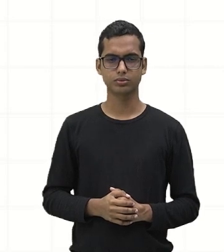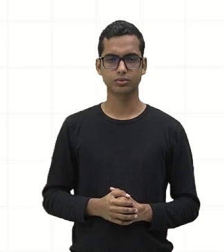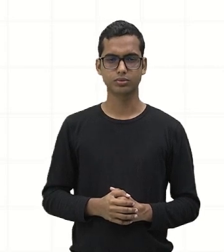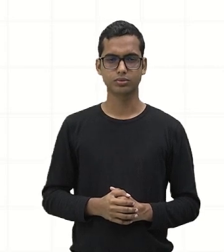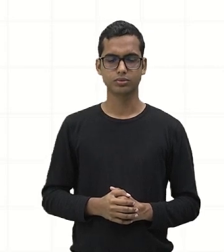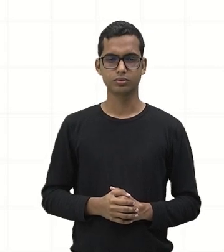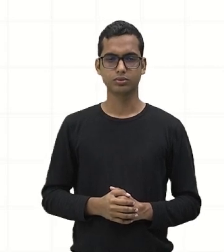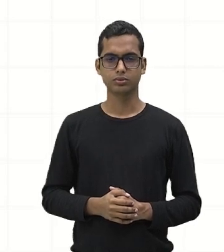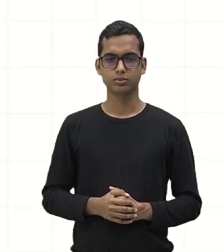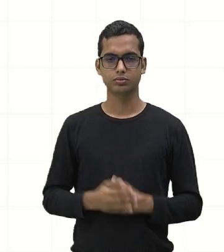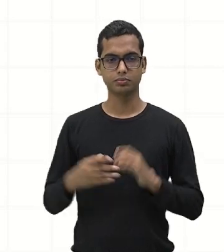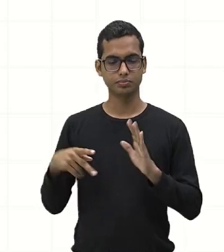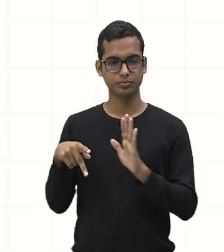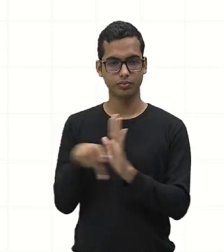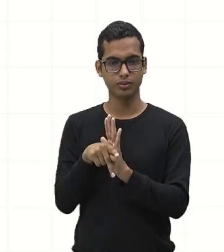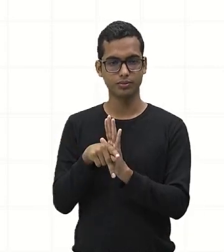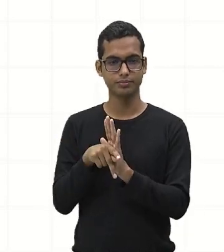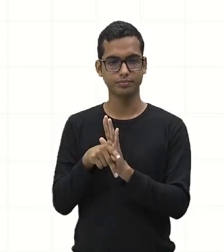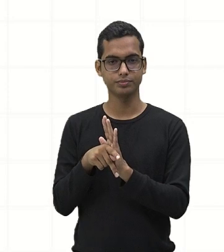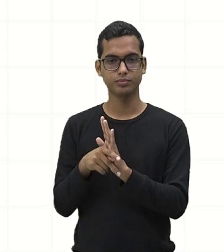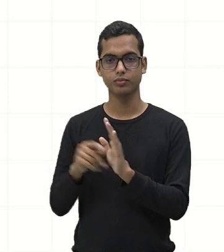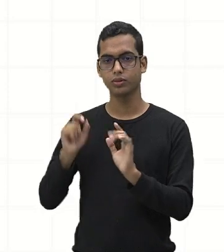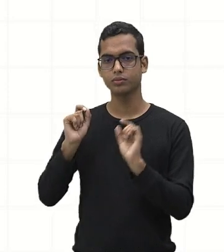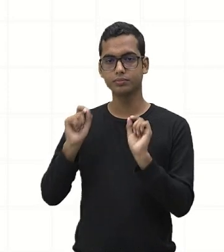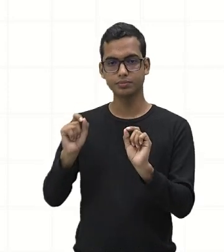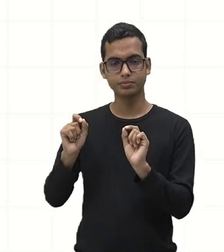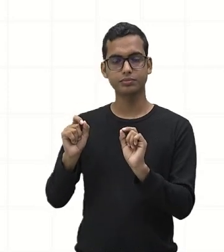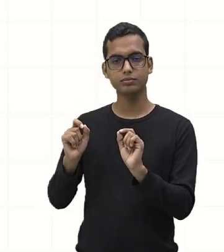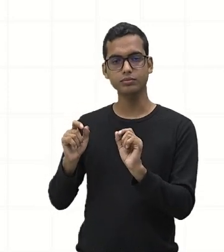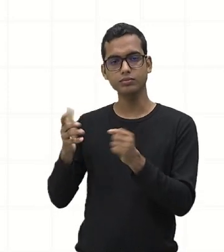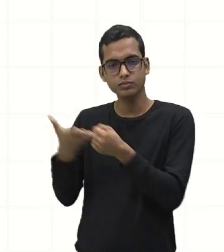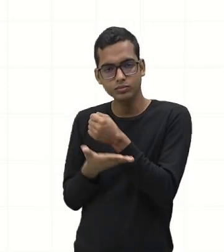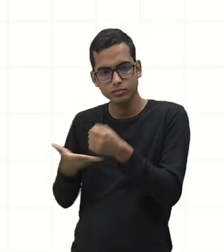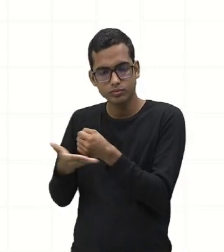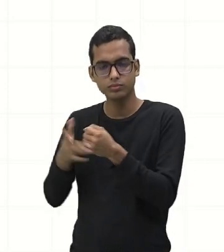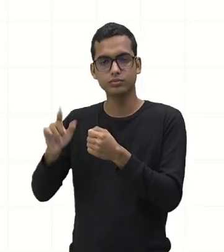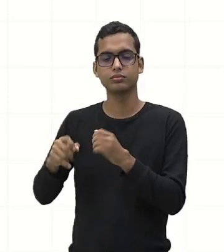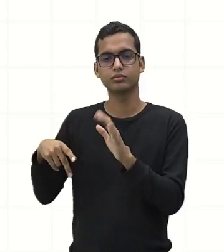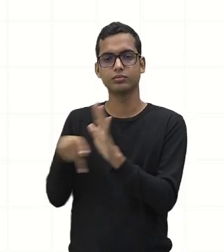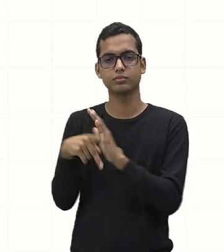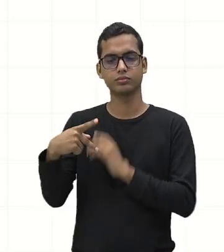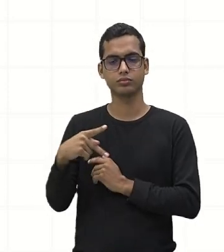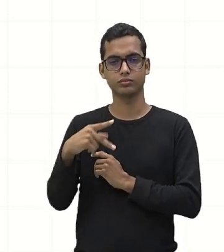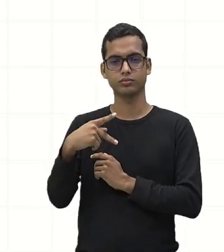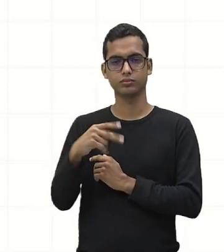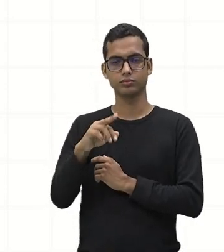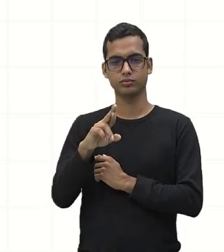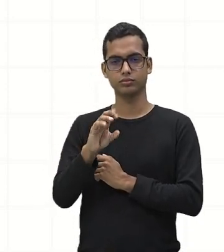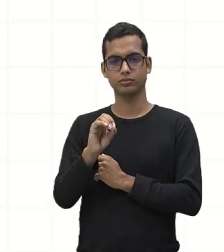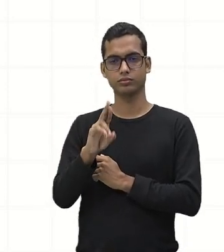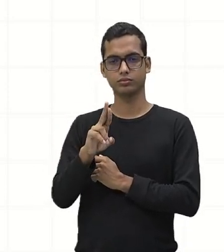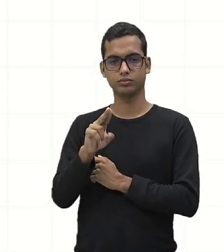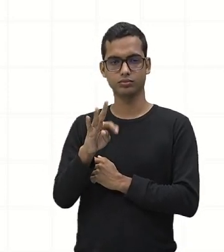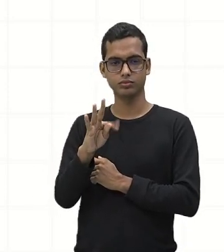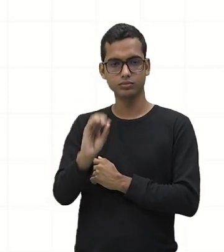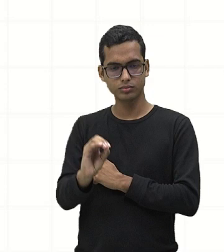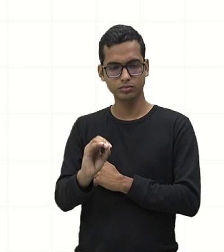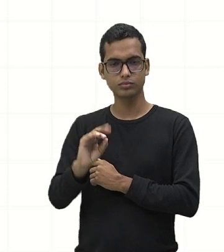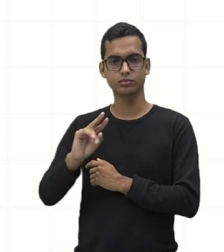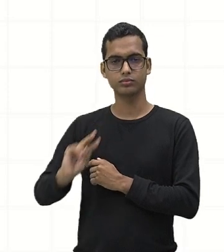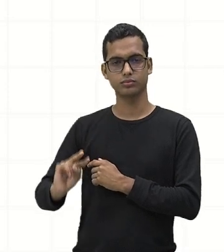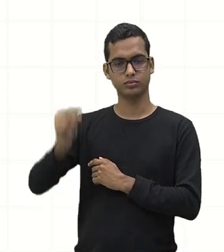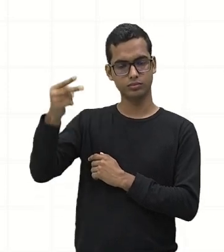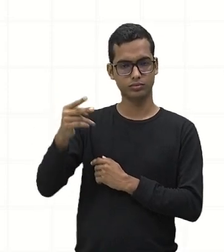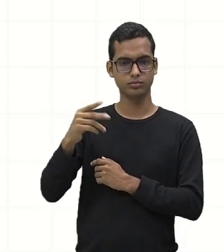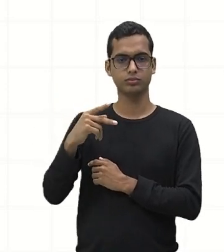produto, elevamos cada fator à potência. Vemos aqui, de forma genérica,